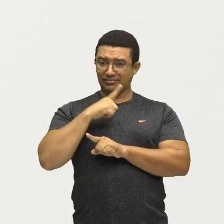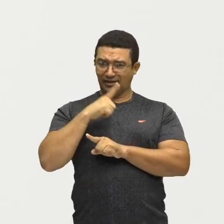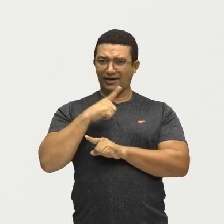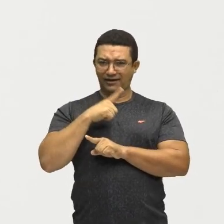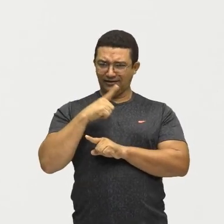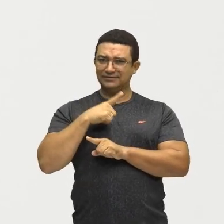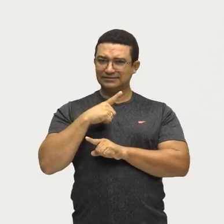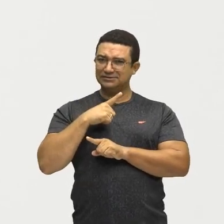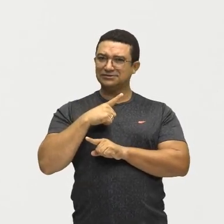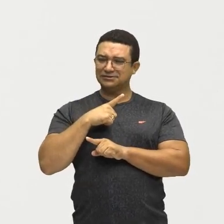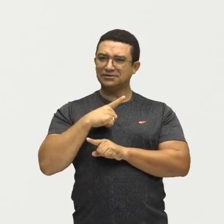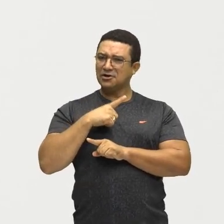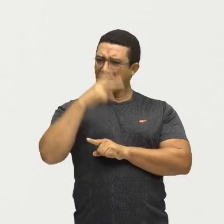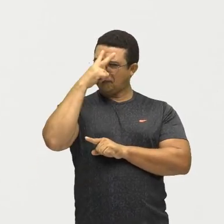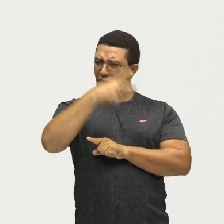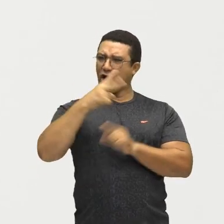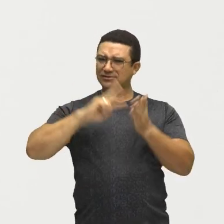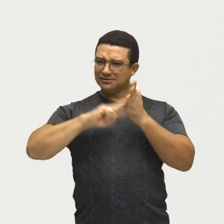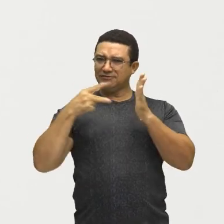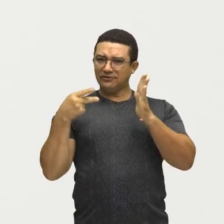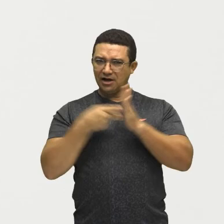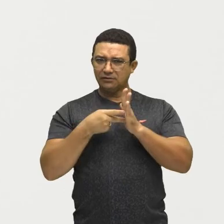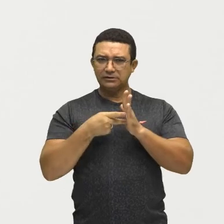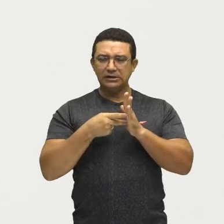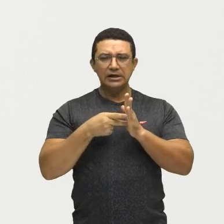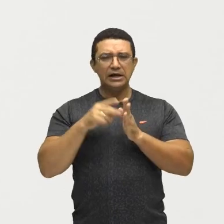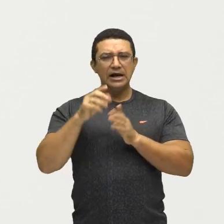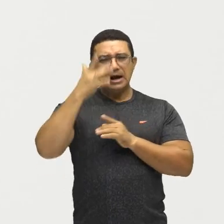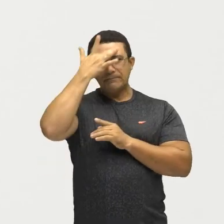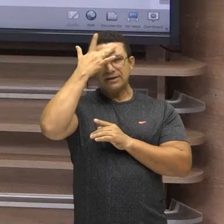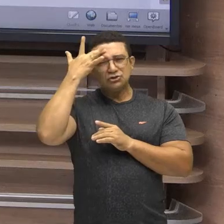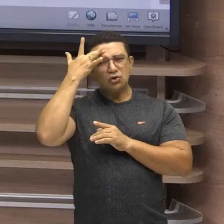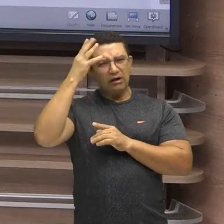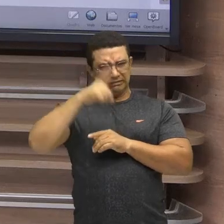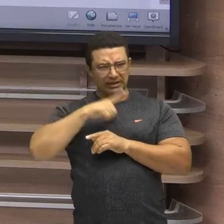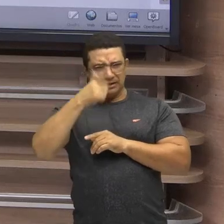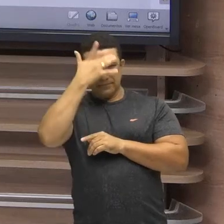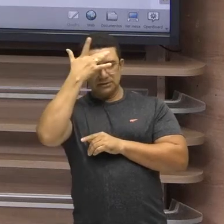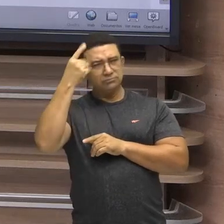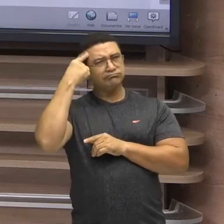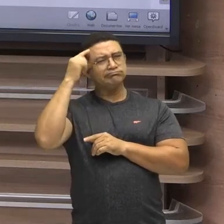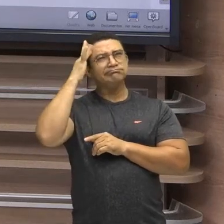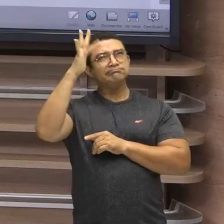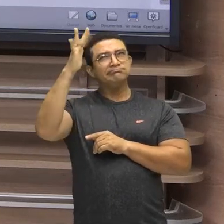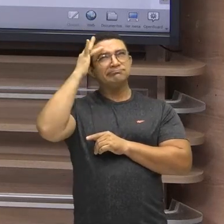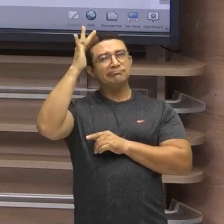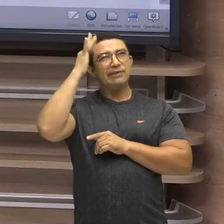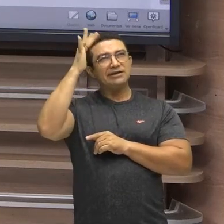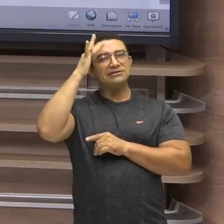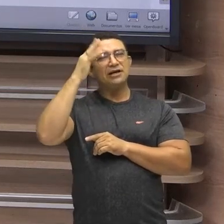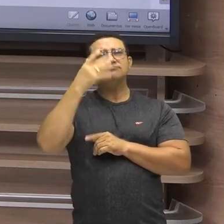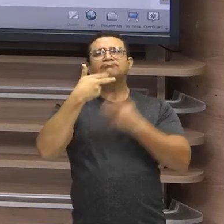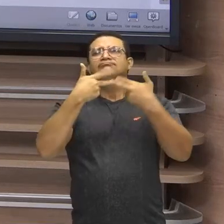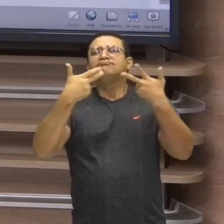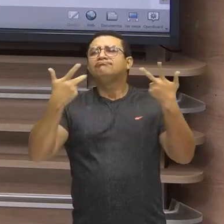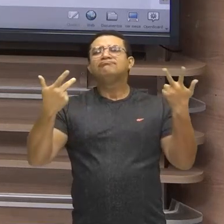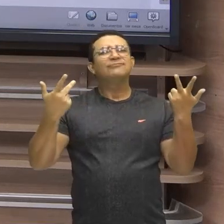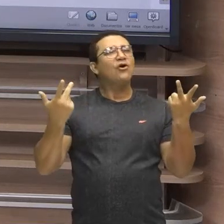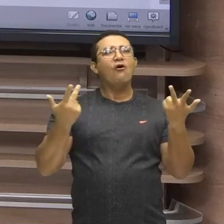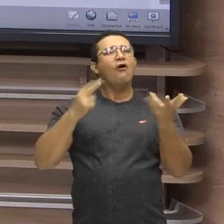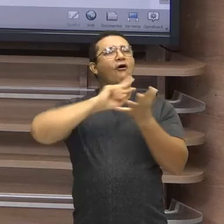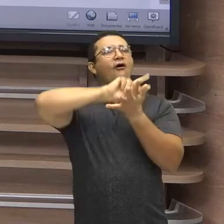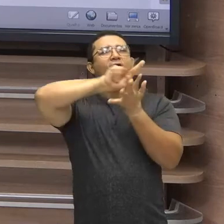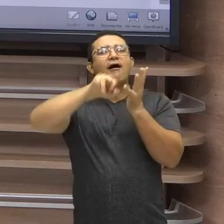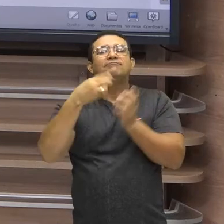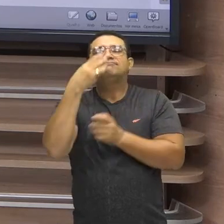exagero, né? Será que existe alguém que só em pensar, né, em coisa doce vai engordar? Mas isso aqui só é,